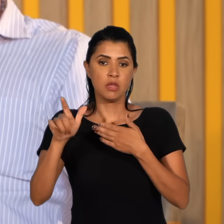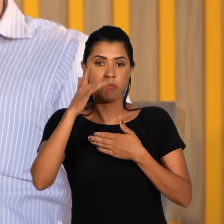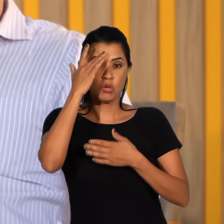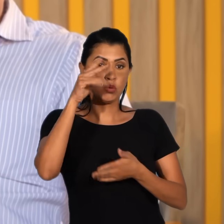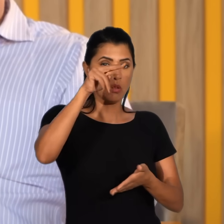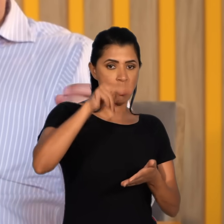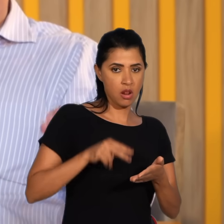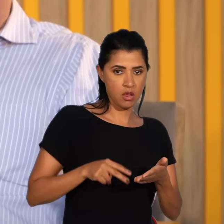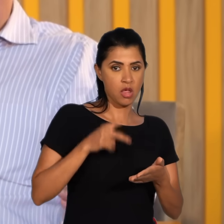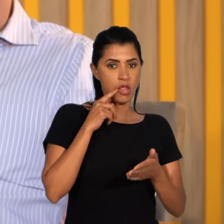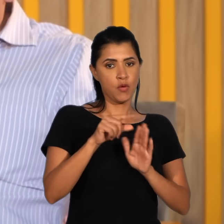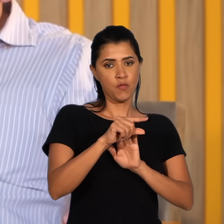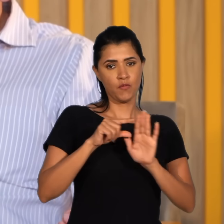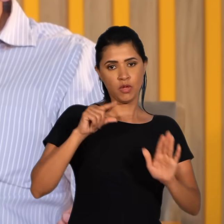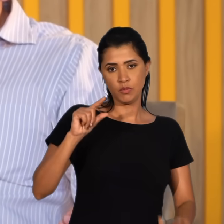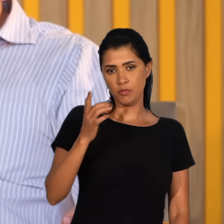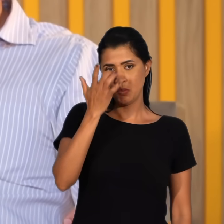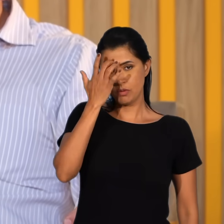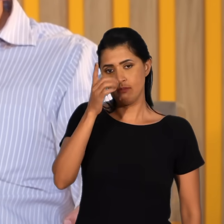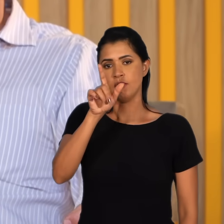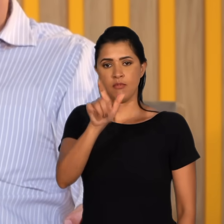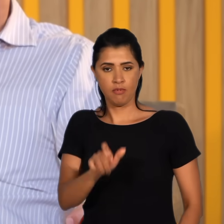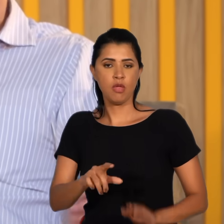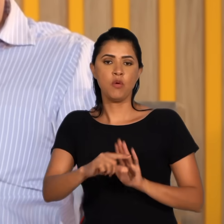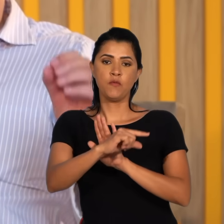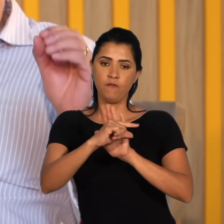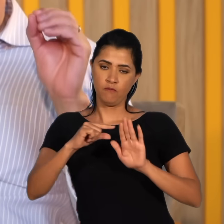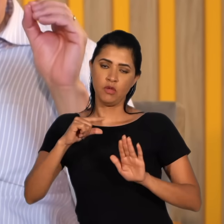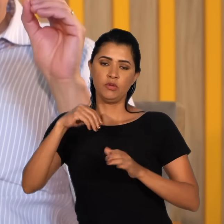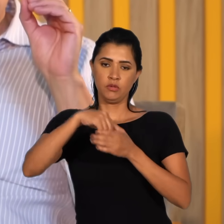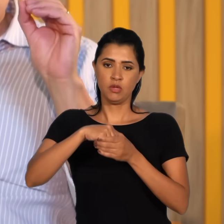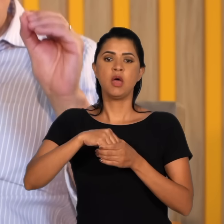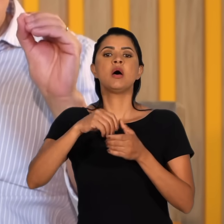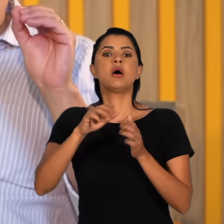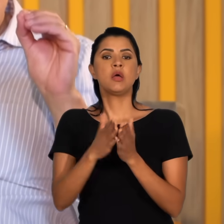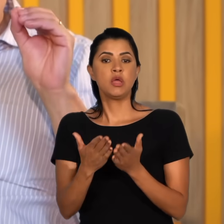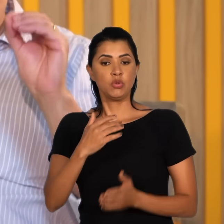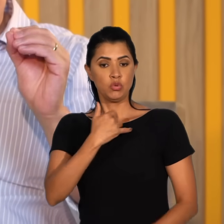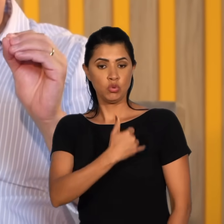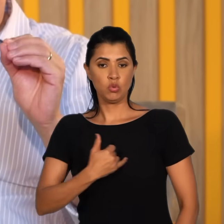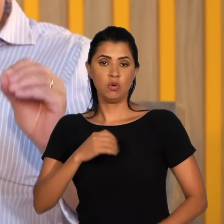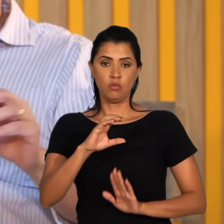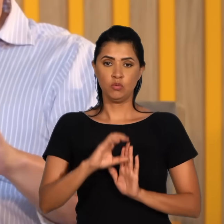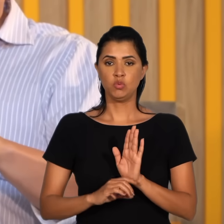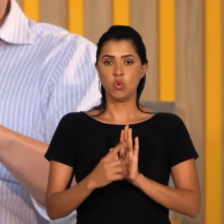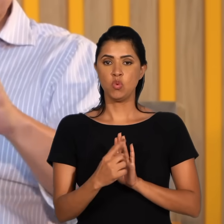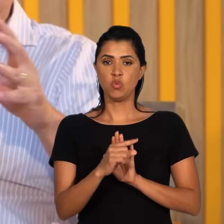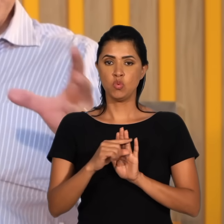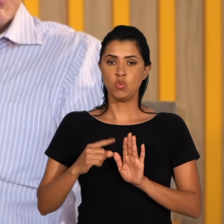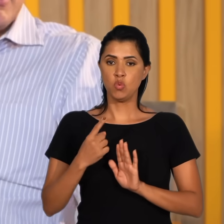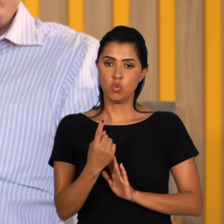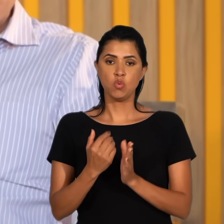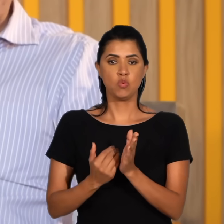leitor e nós temos aqui o verso para memorizar que é justamente o verso que está em João 1 que já